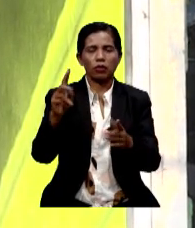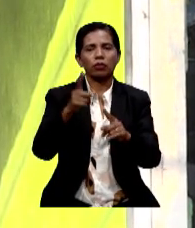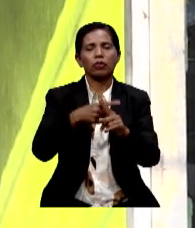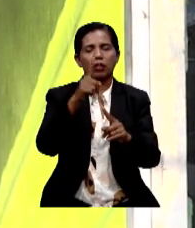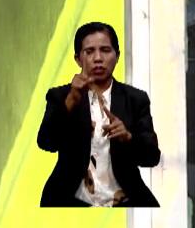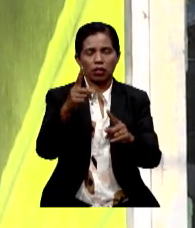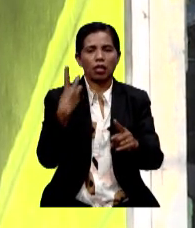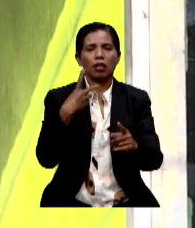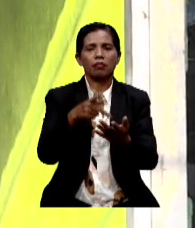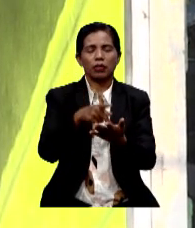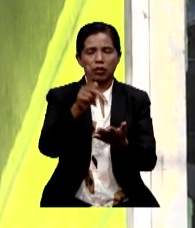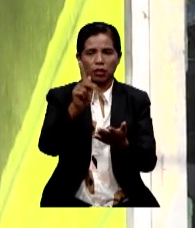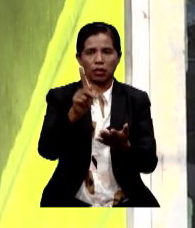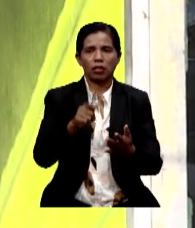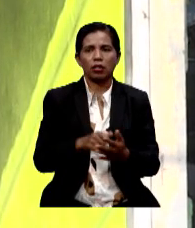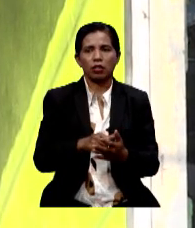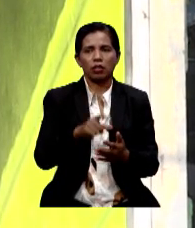am selo